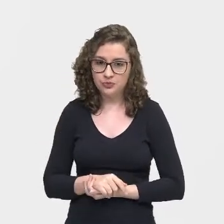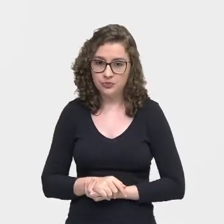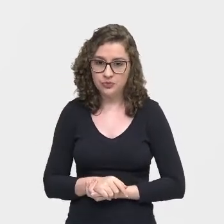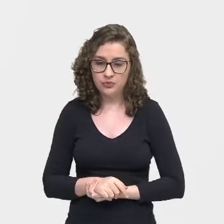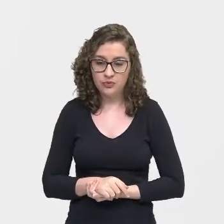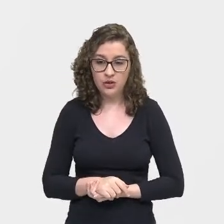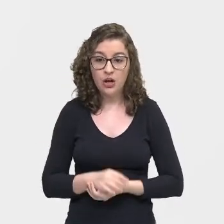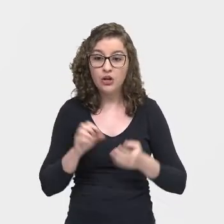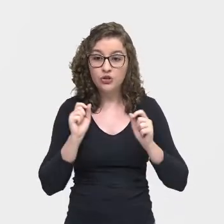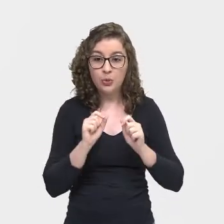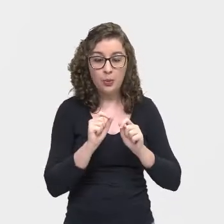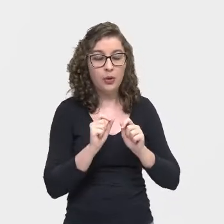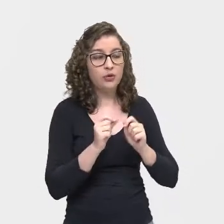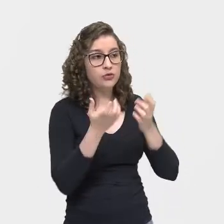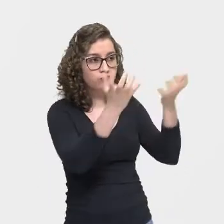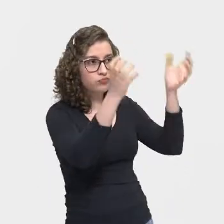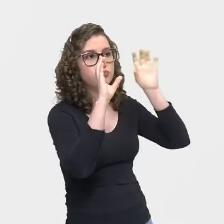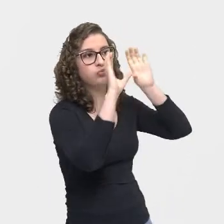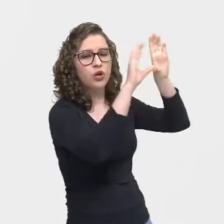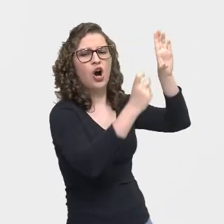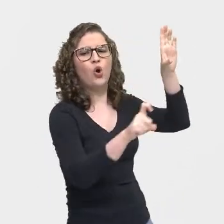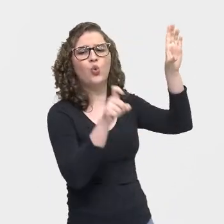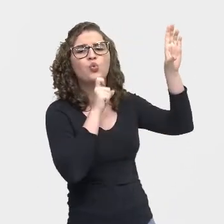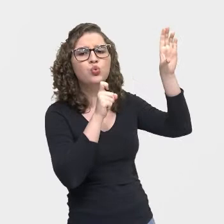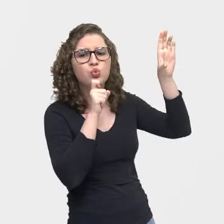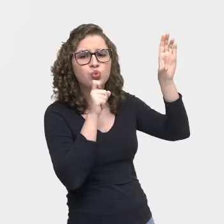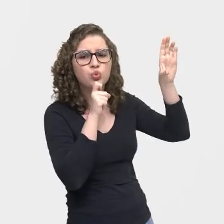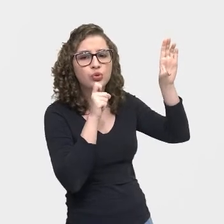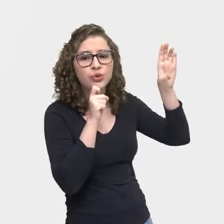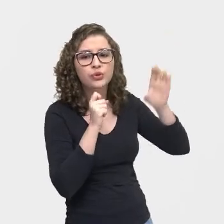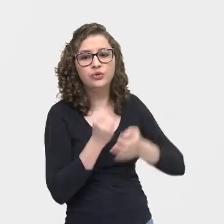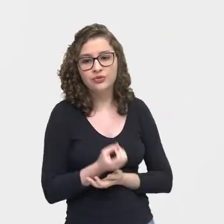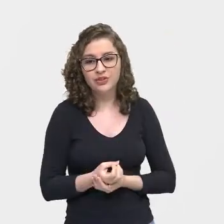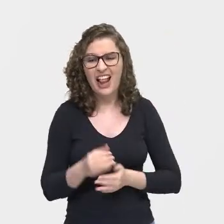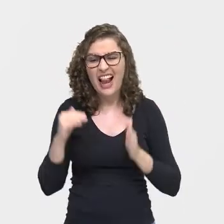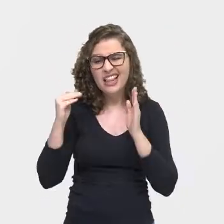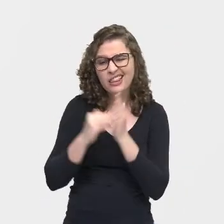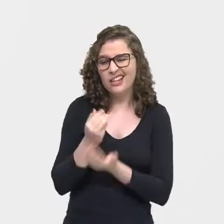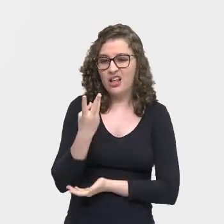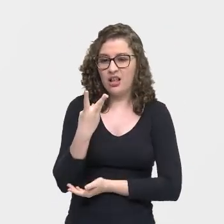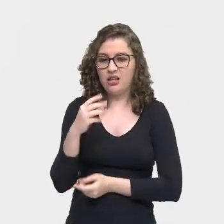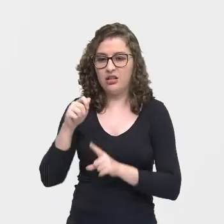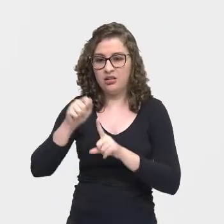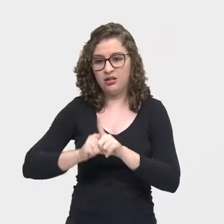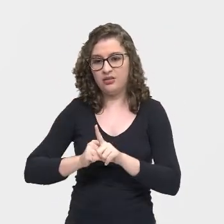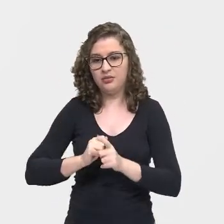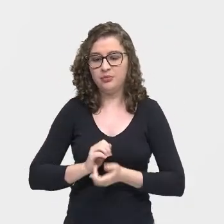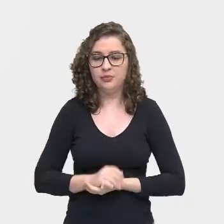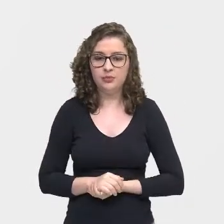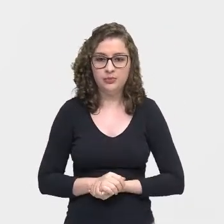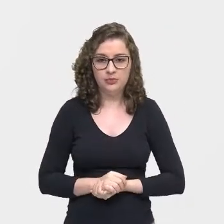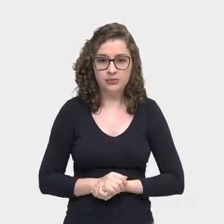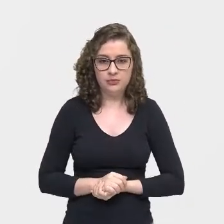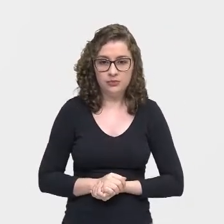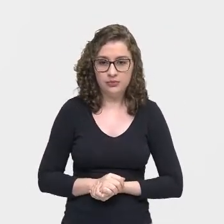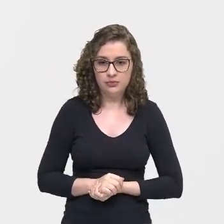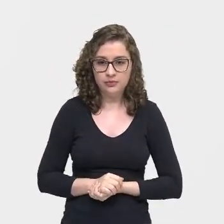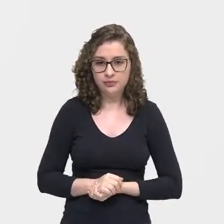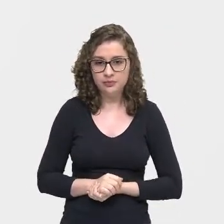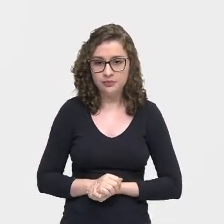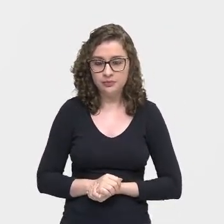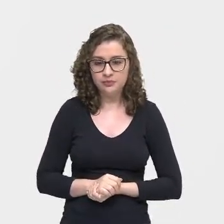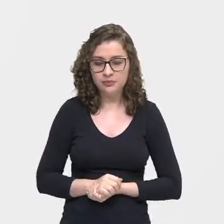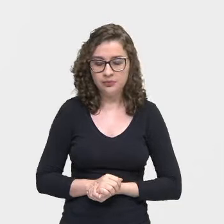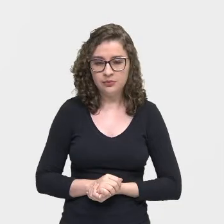gente? Frutas e verduras, não tem problema. Pode também durar até 3 meses, ok? Então aí, essas tabelas, elas são